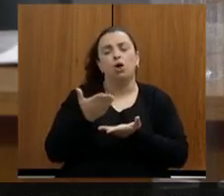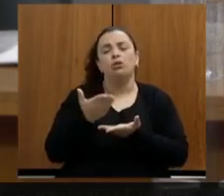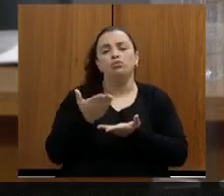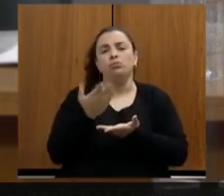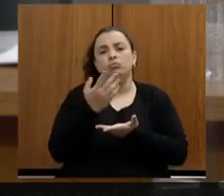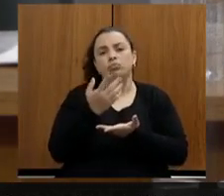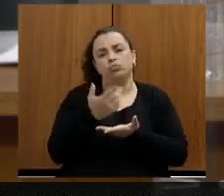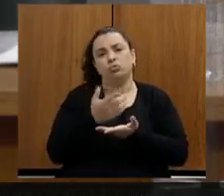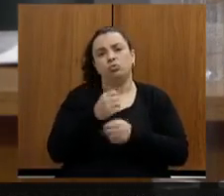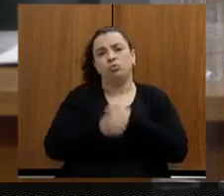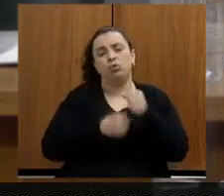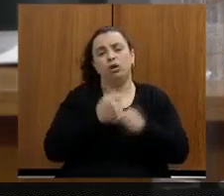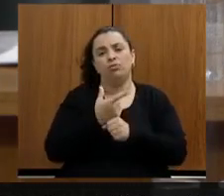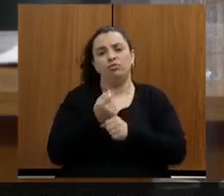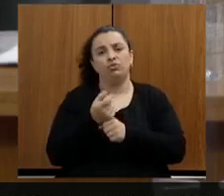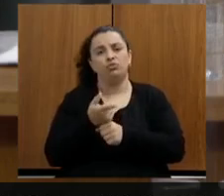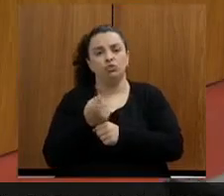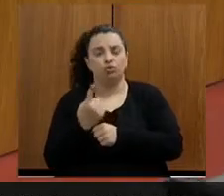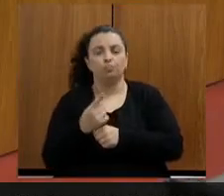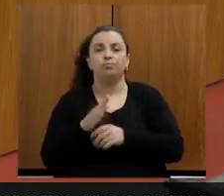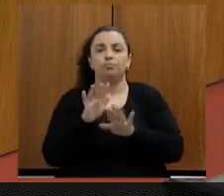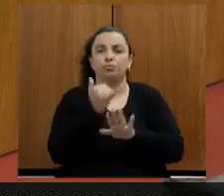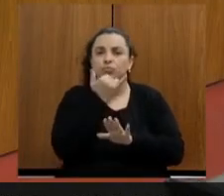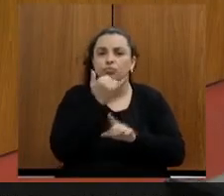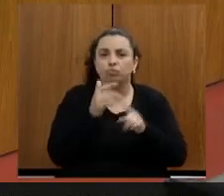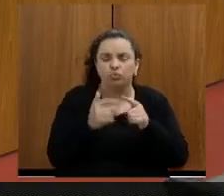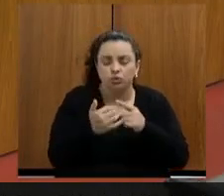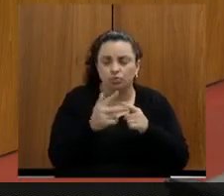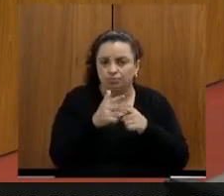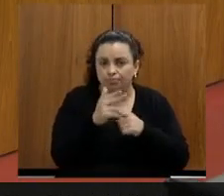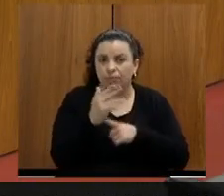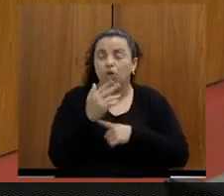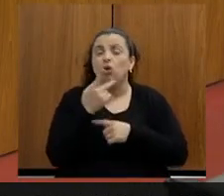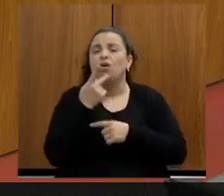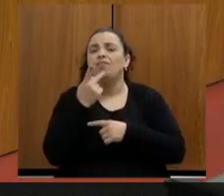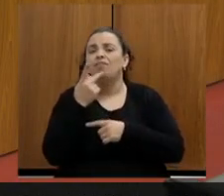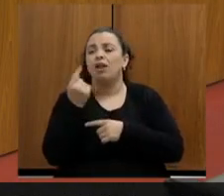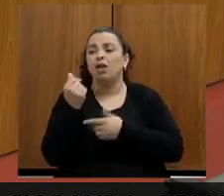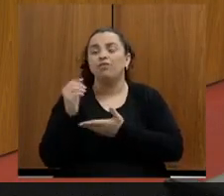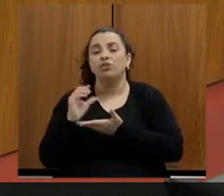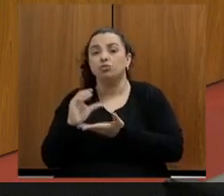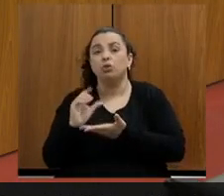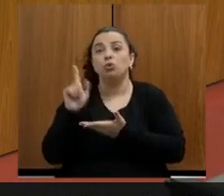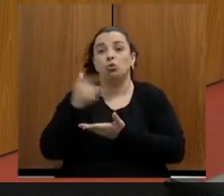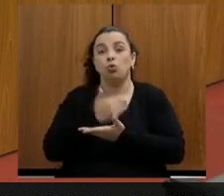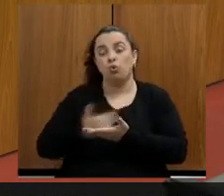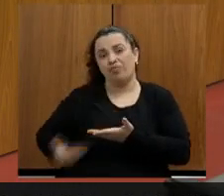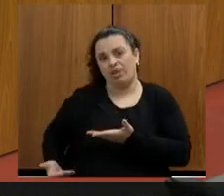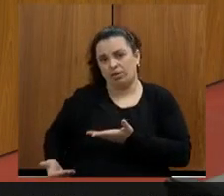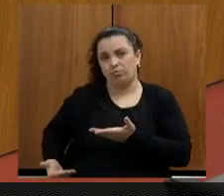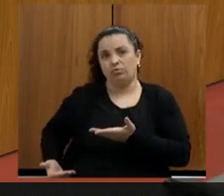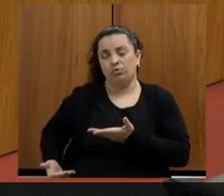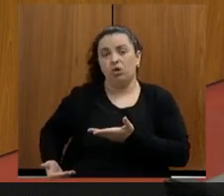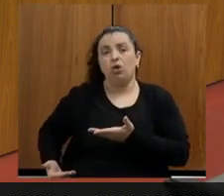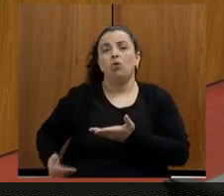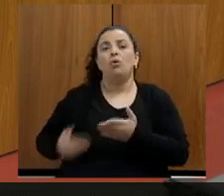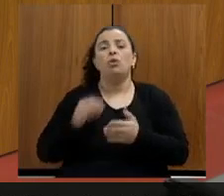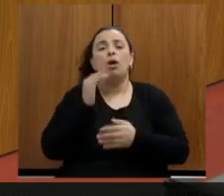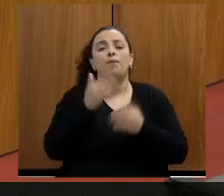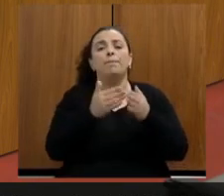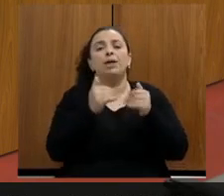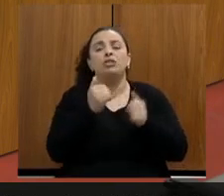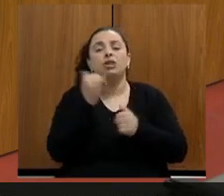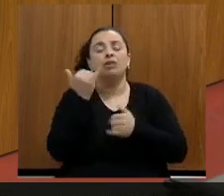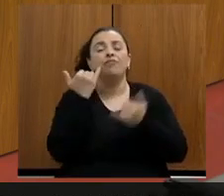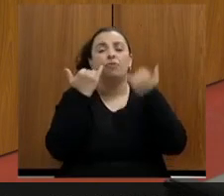2021 Comandante só o segundo quando a gente fala investimento investimento do governo quando a gente pede a informação